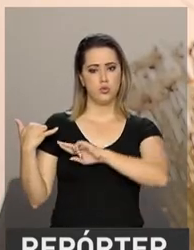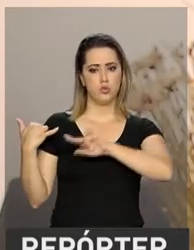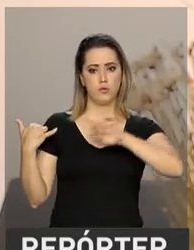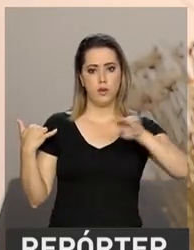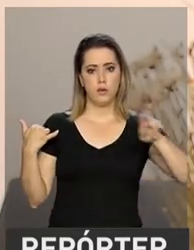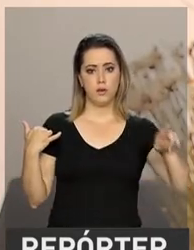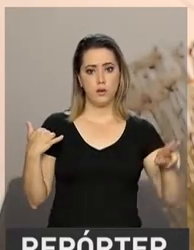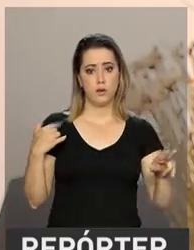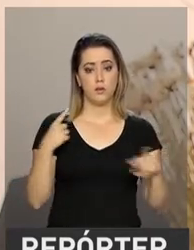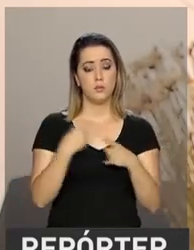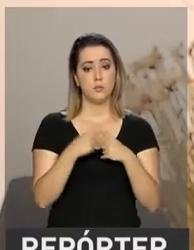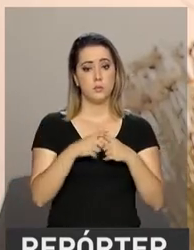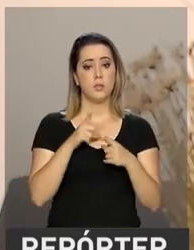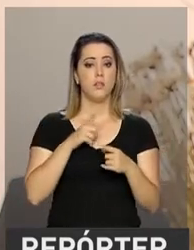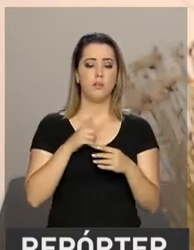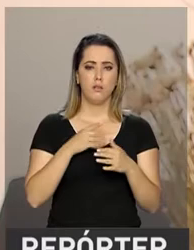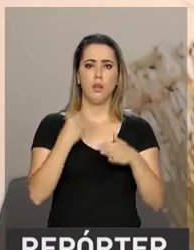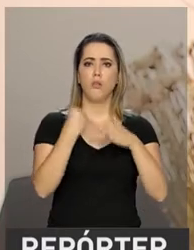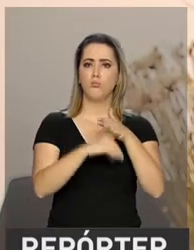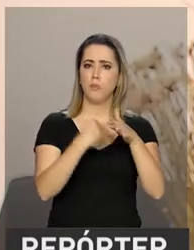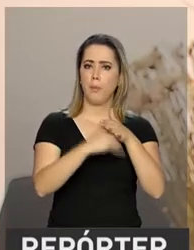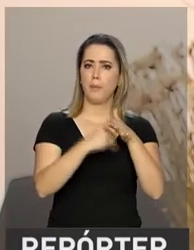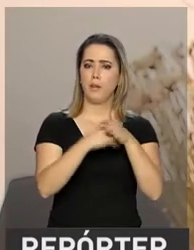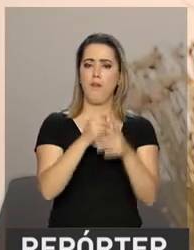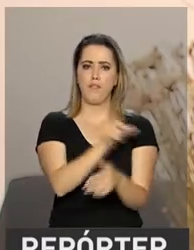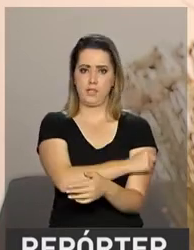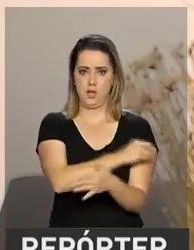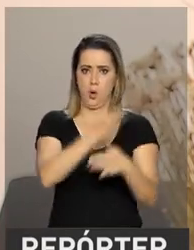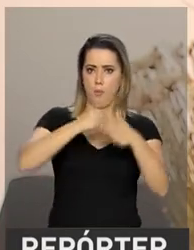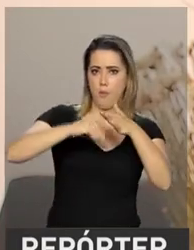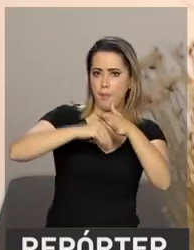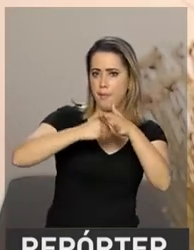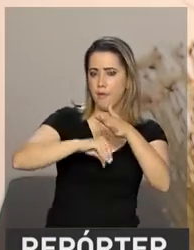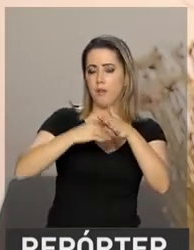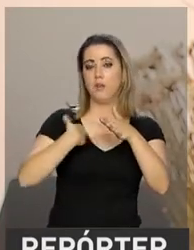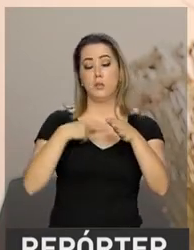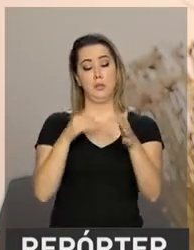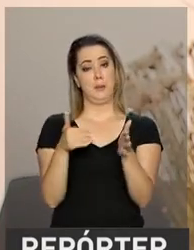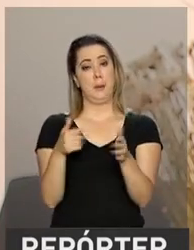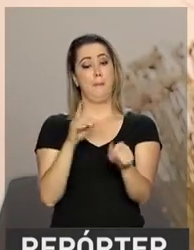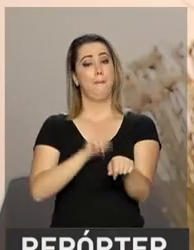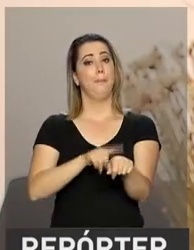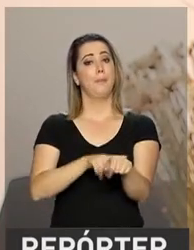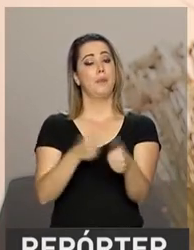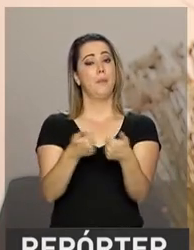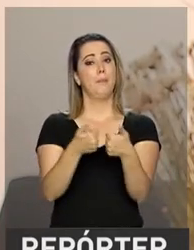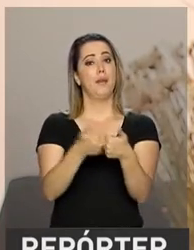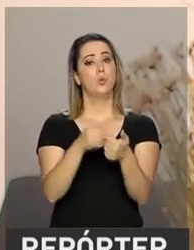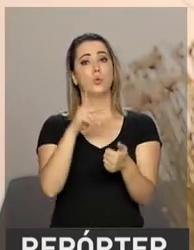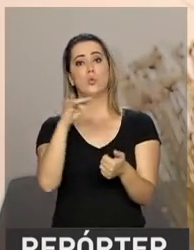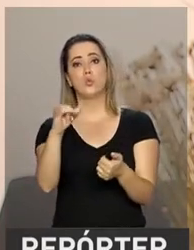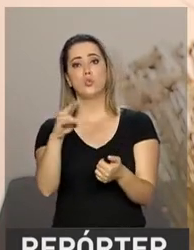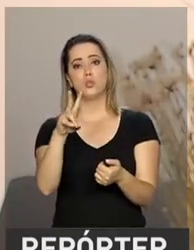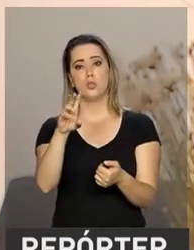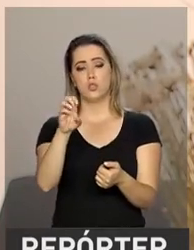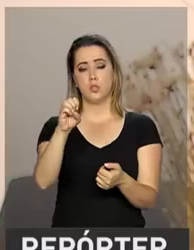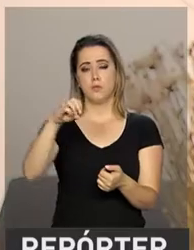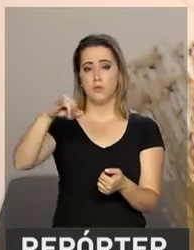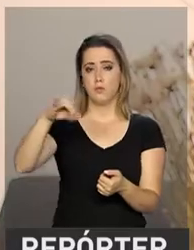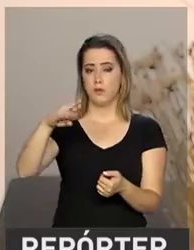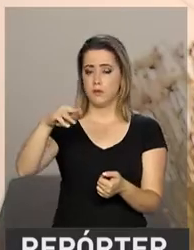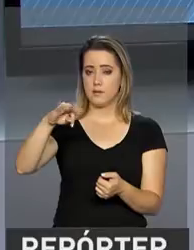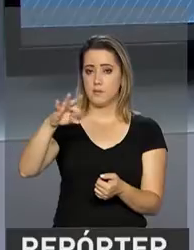pelo fato de ainda temos estoque de de vacina que estão prata vence agora no mês corrente de setembro de